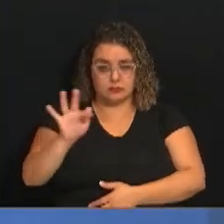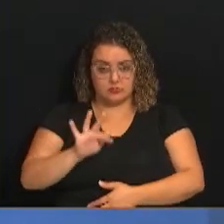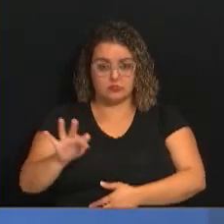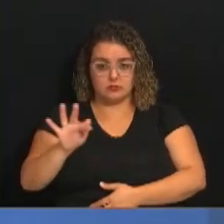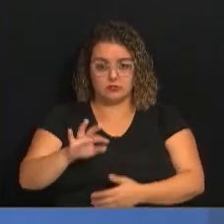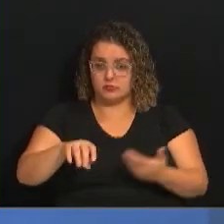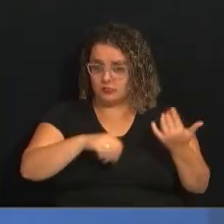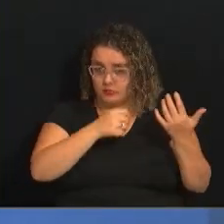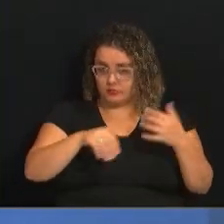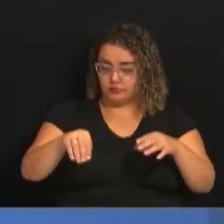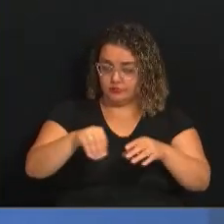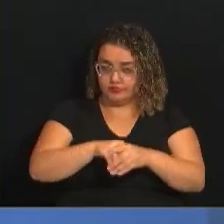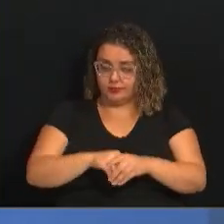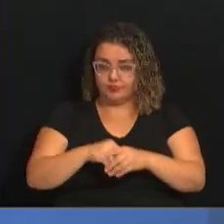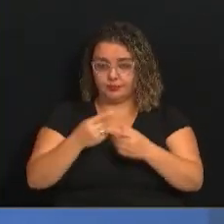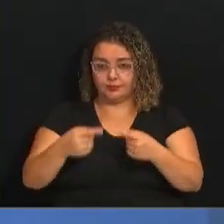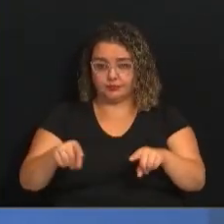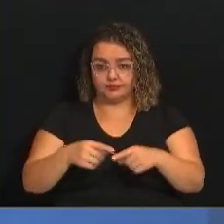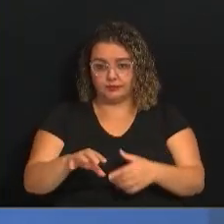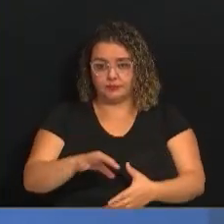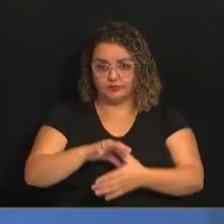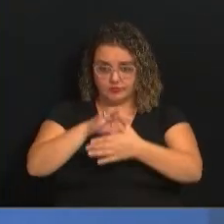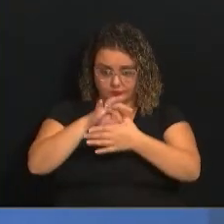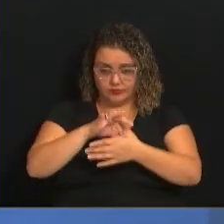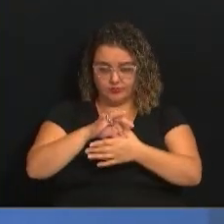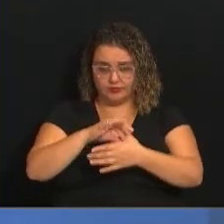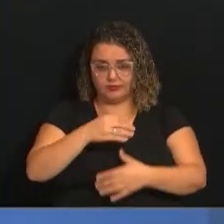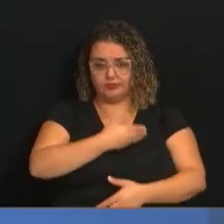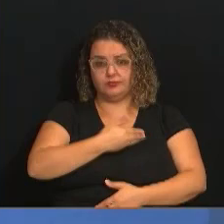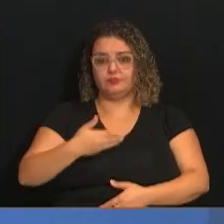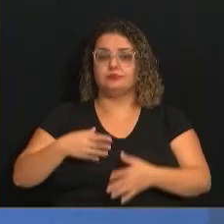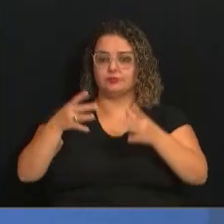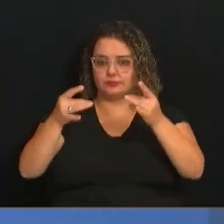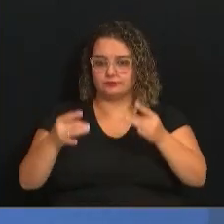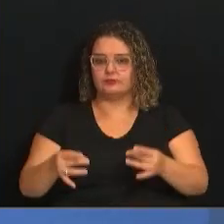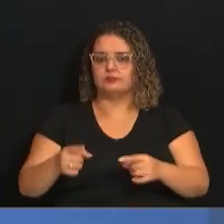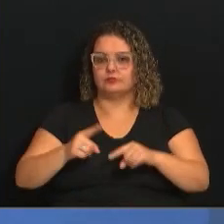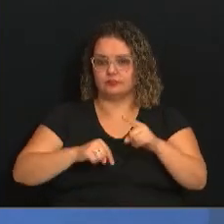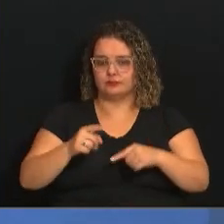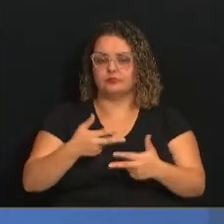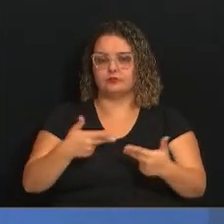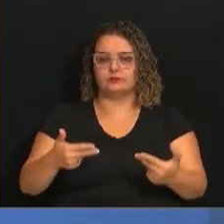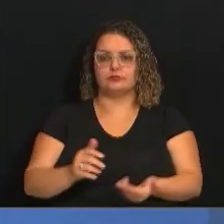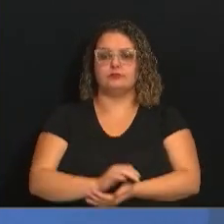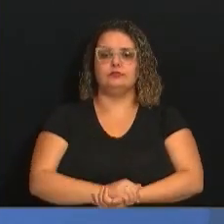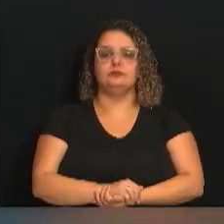orquestra. O líder de governo na Câmara detalhou a matéria.